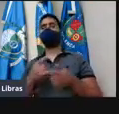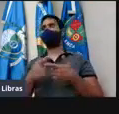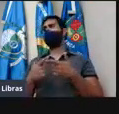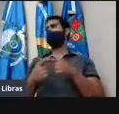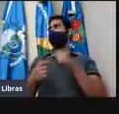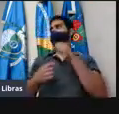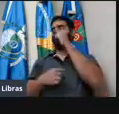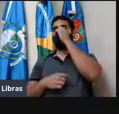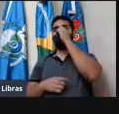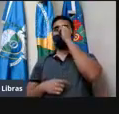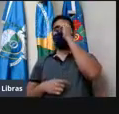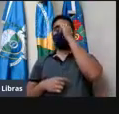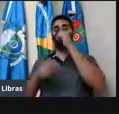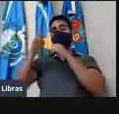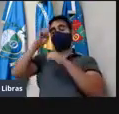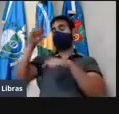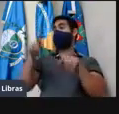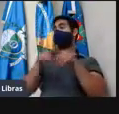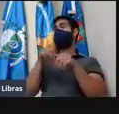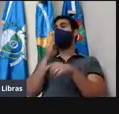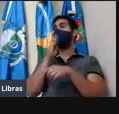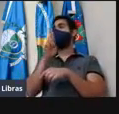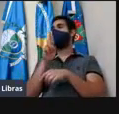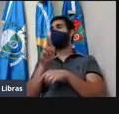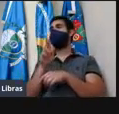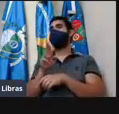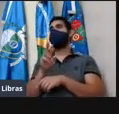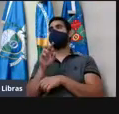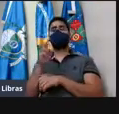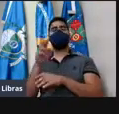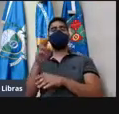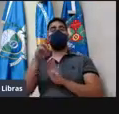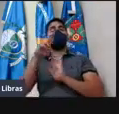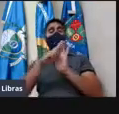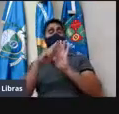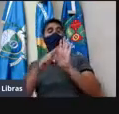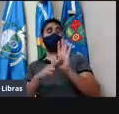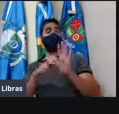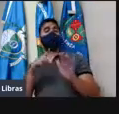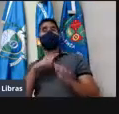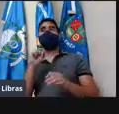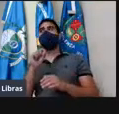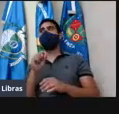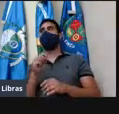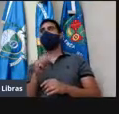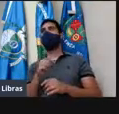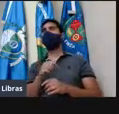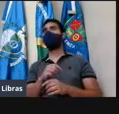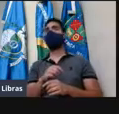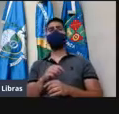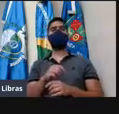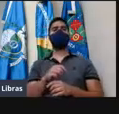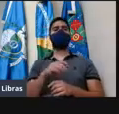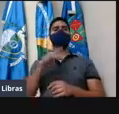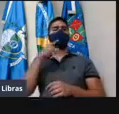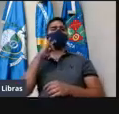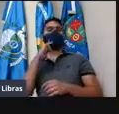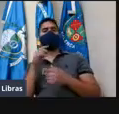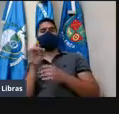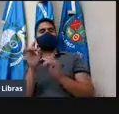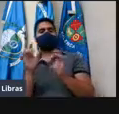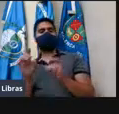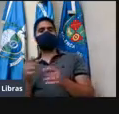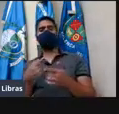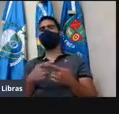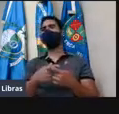do estabelecimento comercial, às vezes, Celcinho, é a única renda que o cara tem, aquela cerveja que ele vai vender, aquele petisco, porque nem